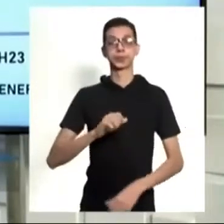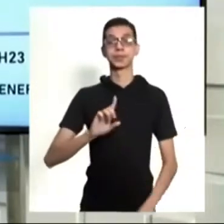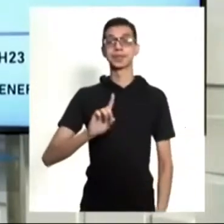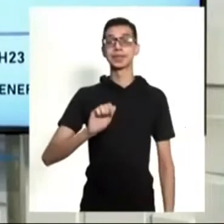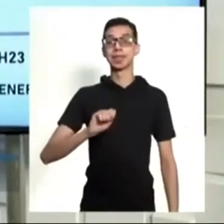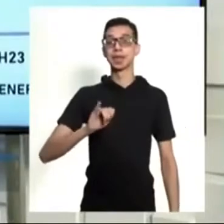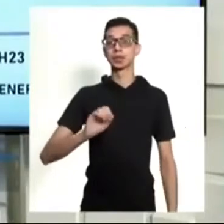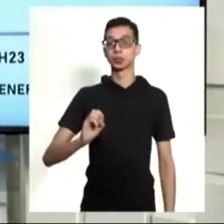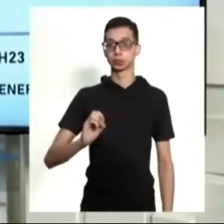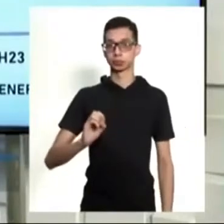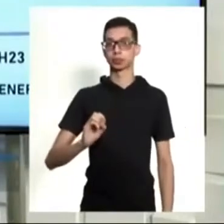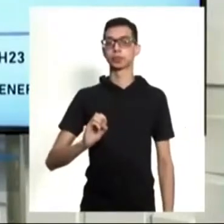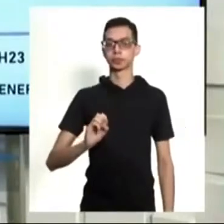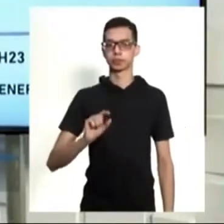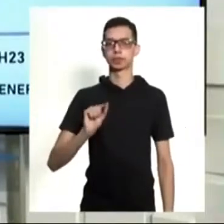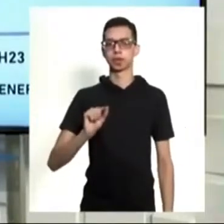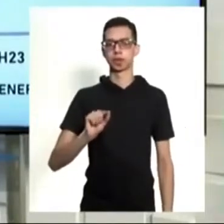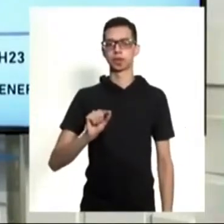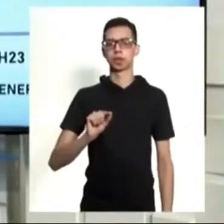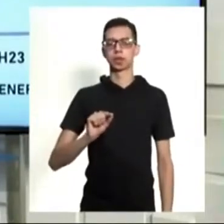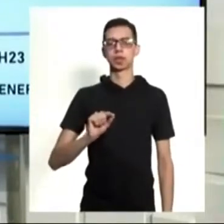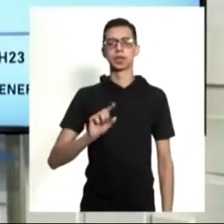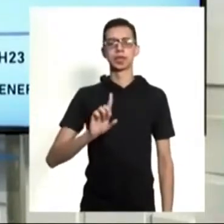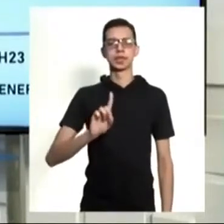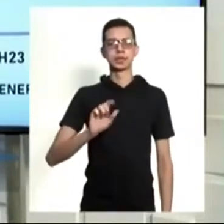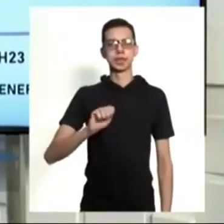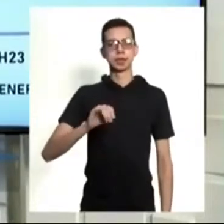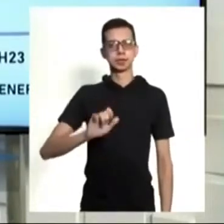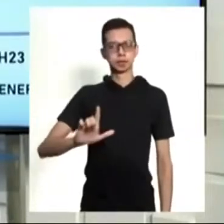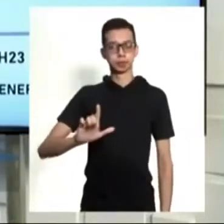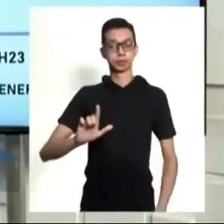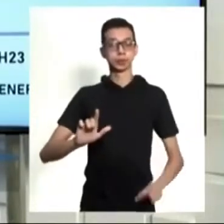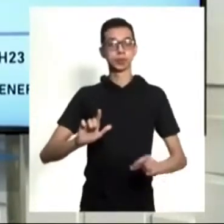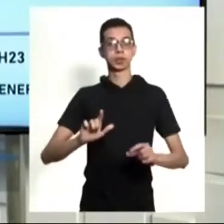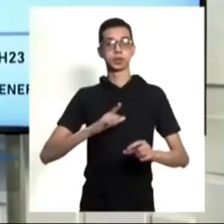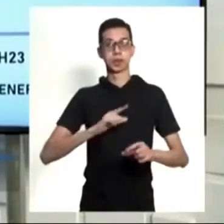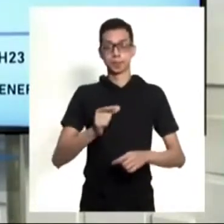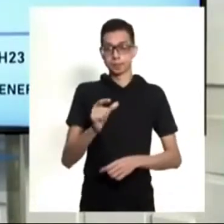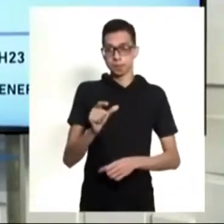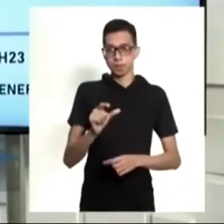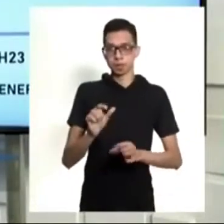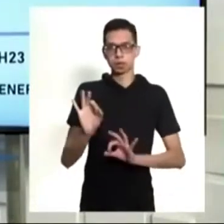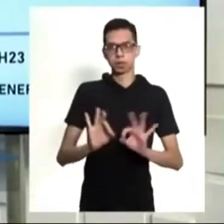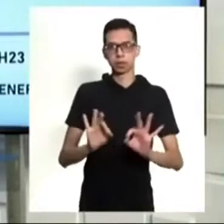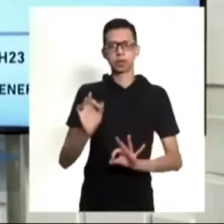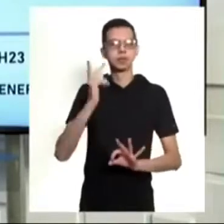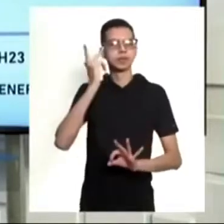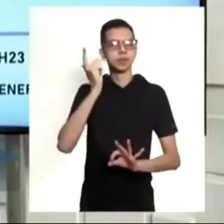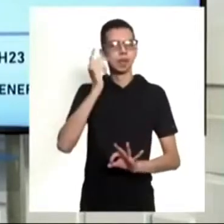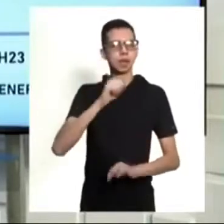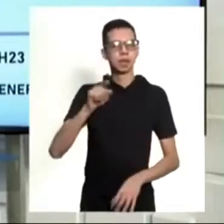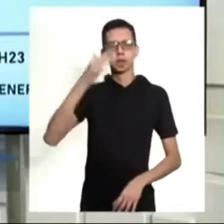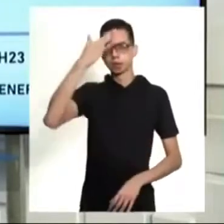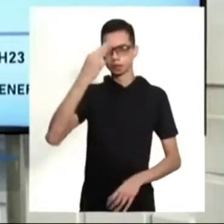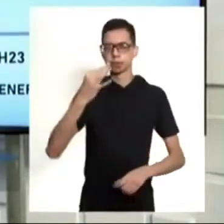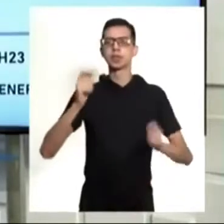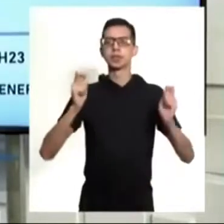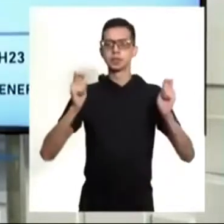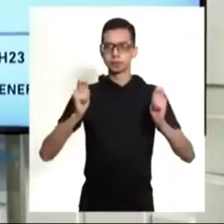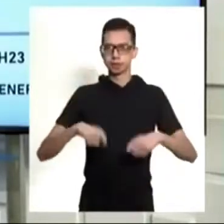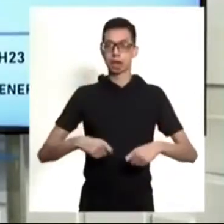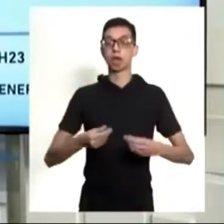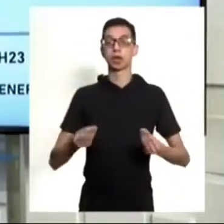Daniel, Daniel monta uma pilha que didaticamente é super tranquilo da gente entender como é que funciona